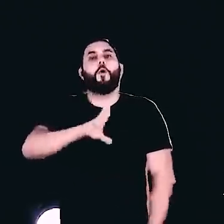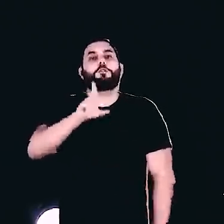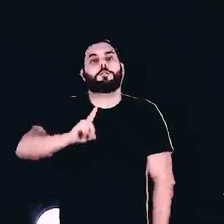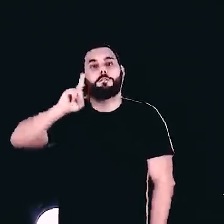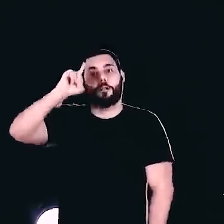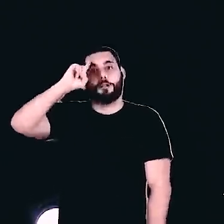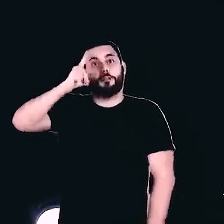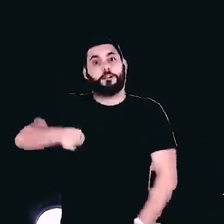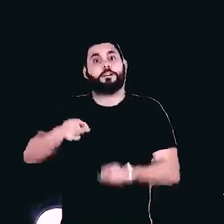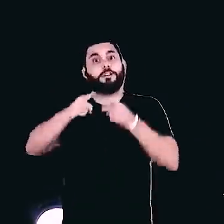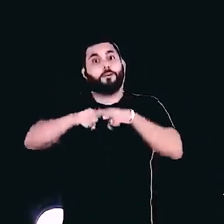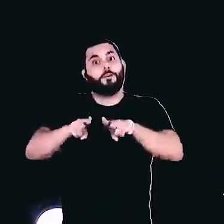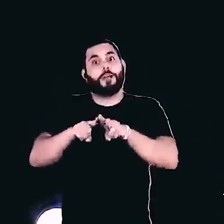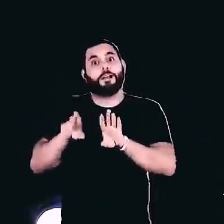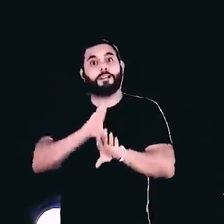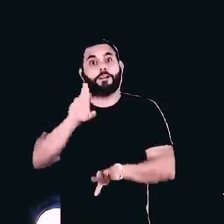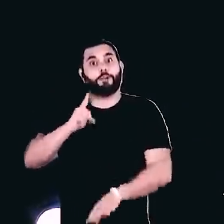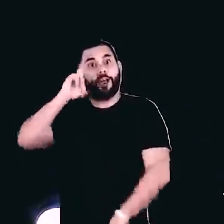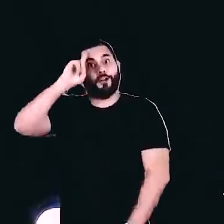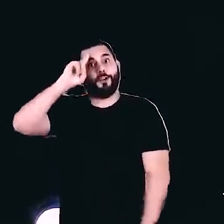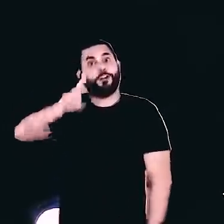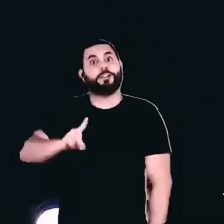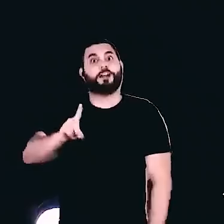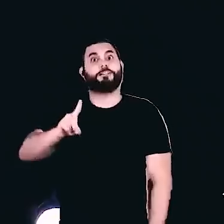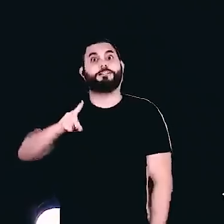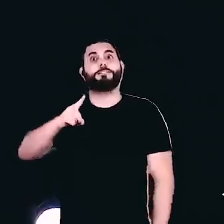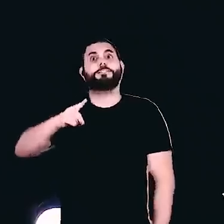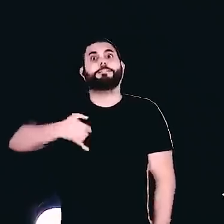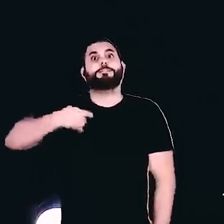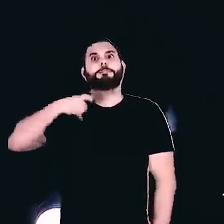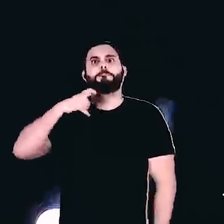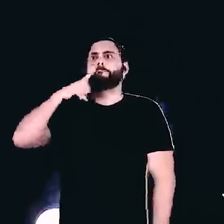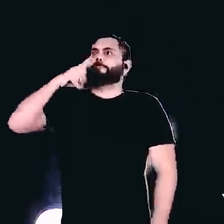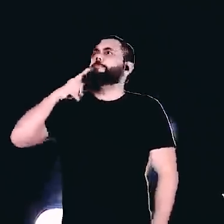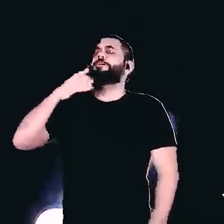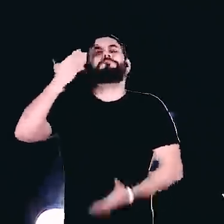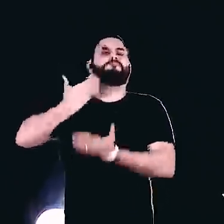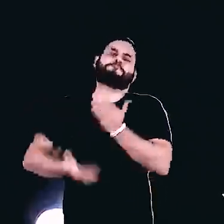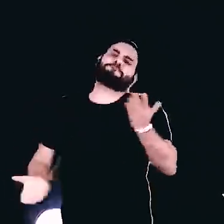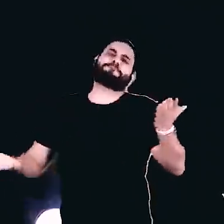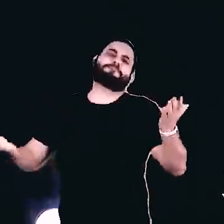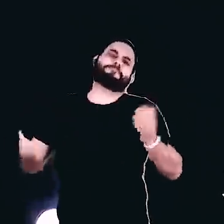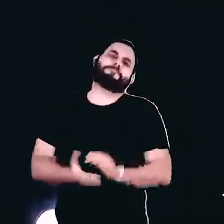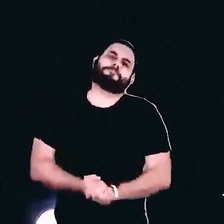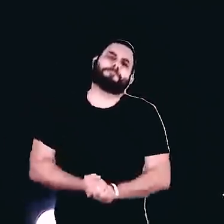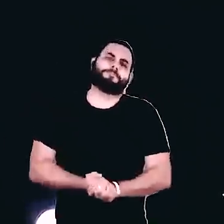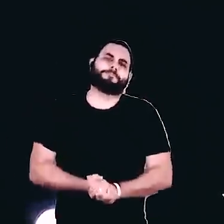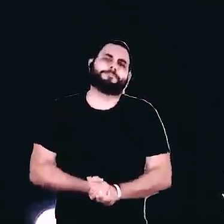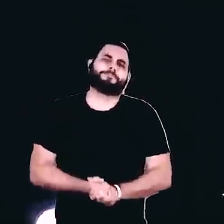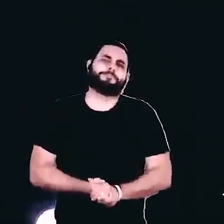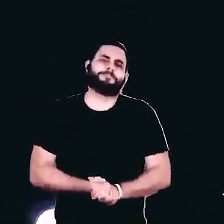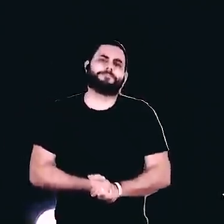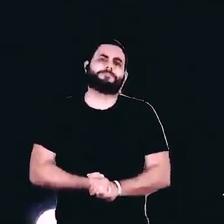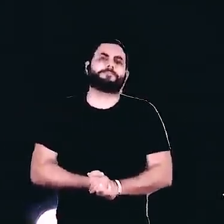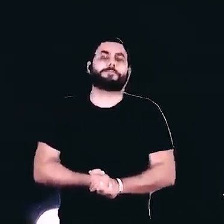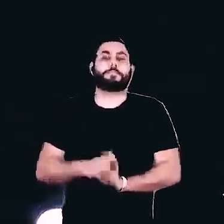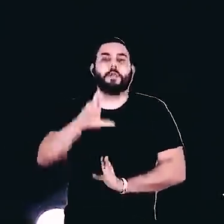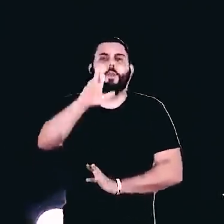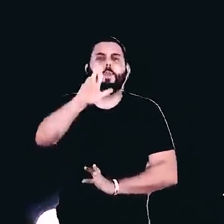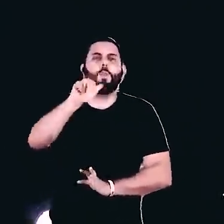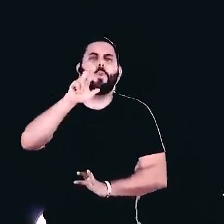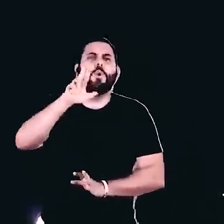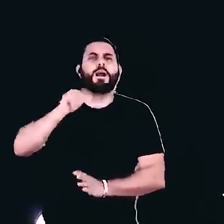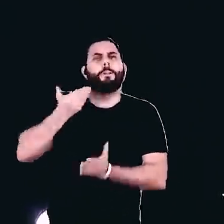autoridade em humildade, a gente usa nossa autoridade com autoritarismo. Aí a gente perde. A gente nunca